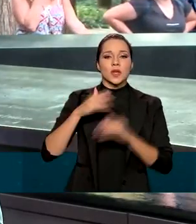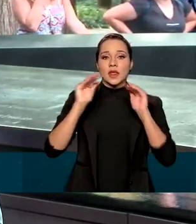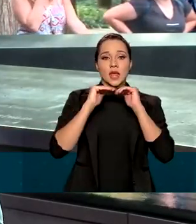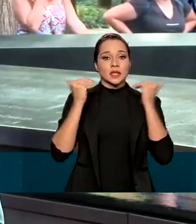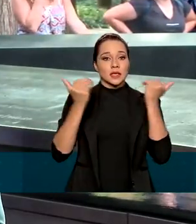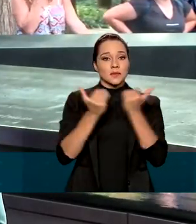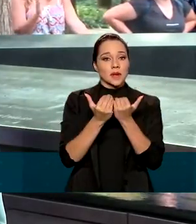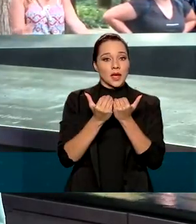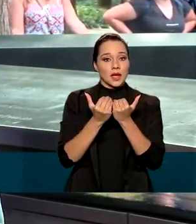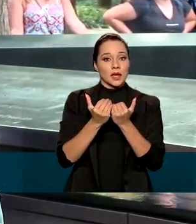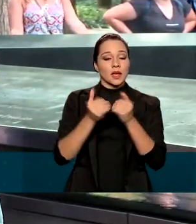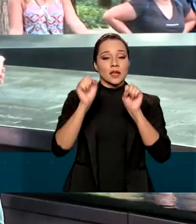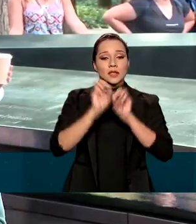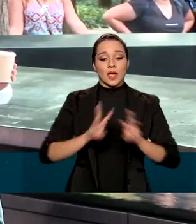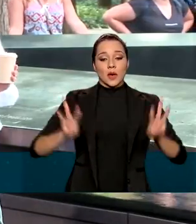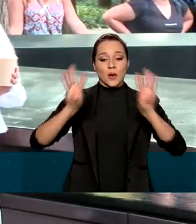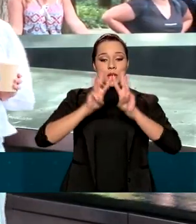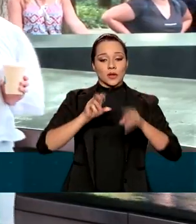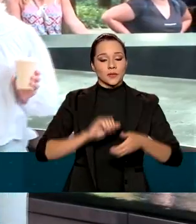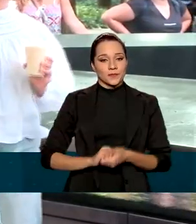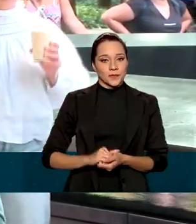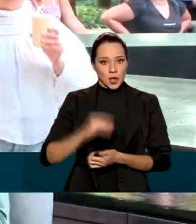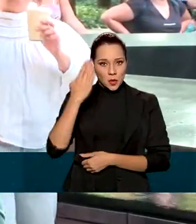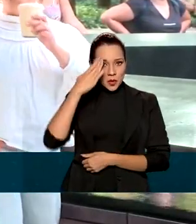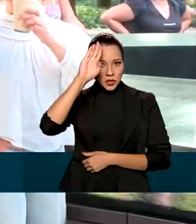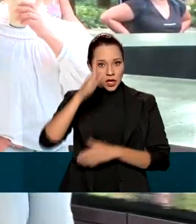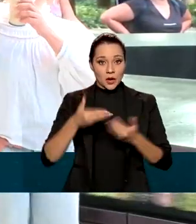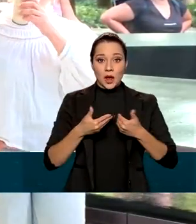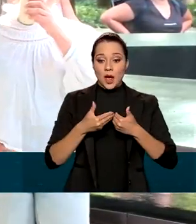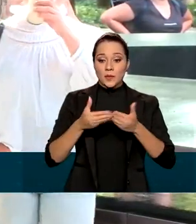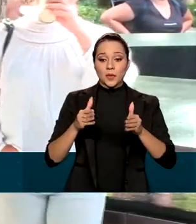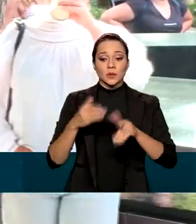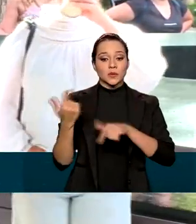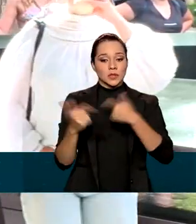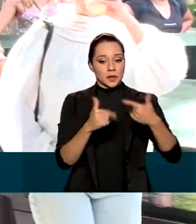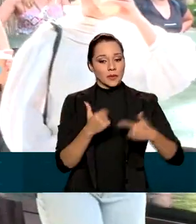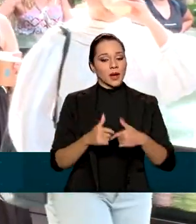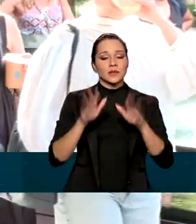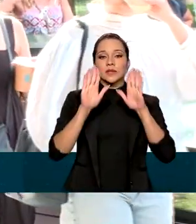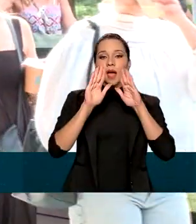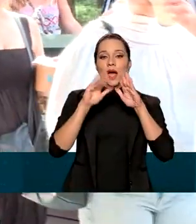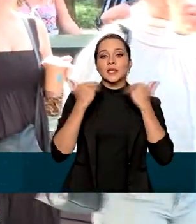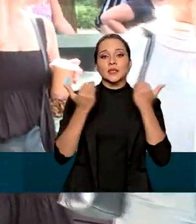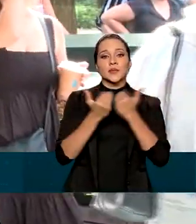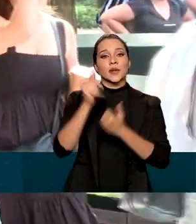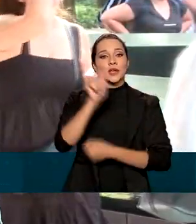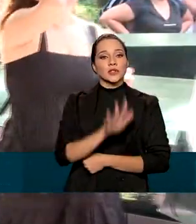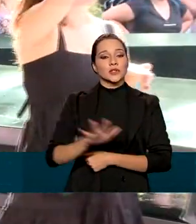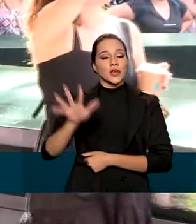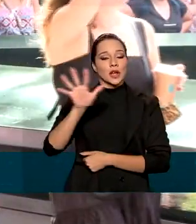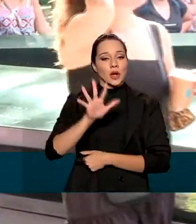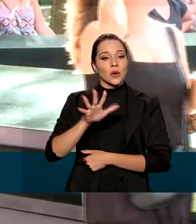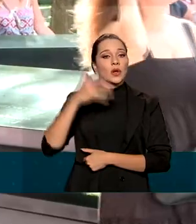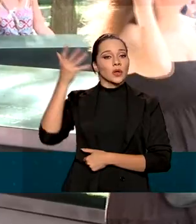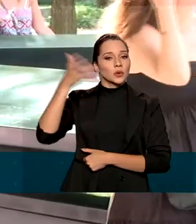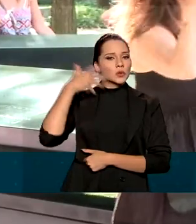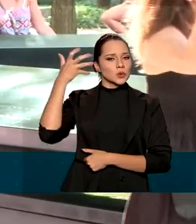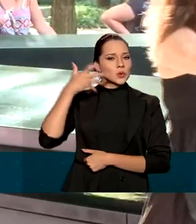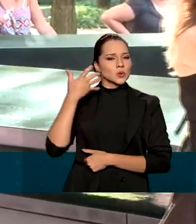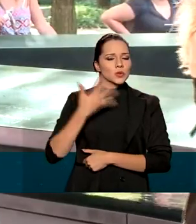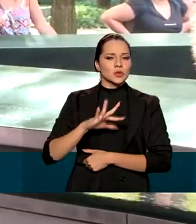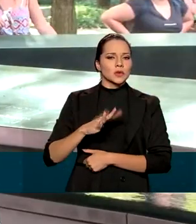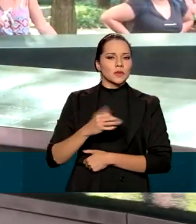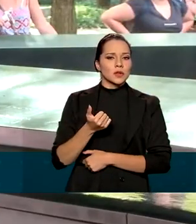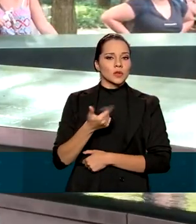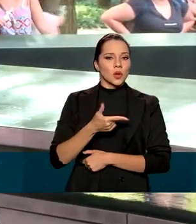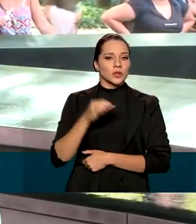assembleia-geral da ONU bolsonaro abriu os trabalhos na assembleia geral e um discurso de pouco mais